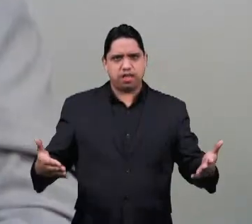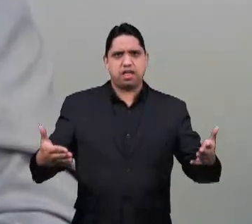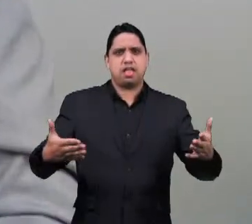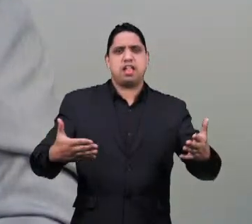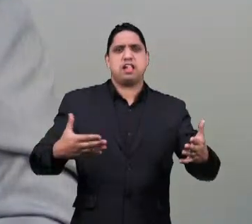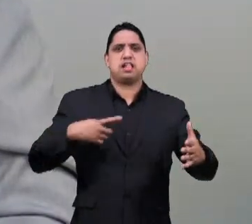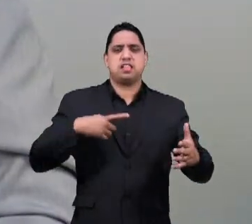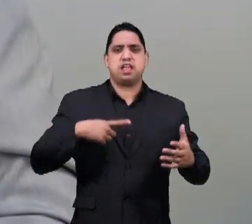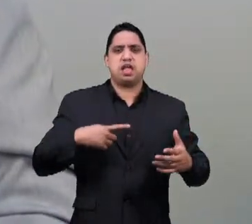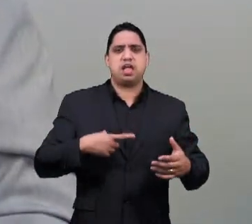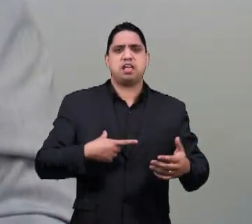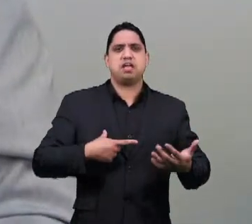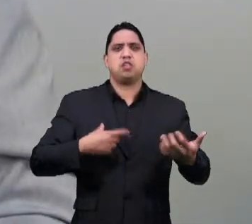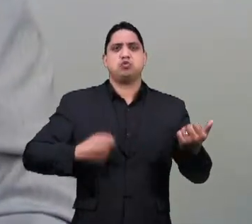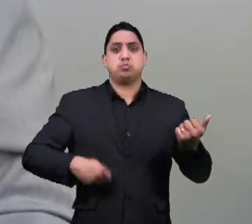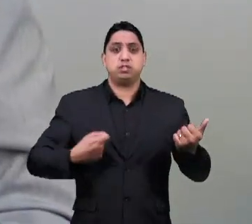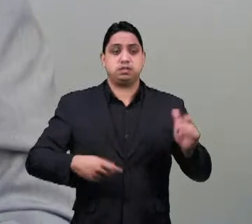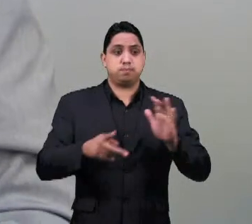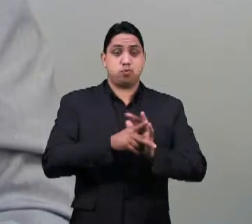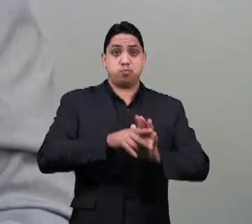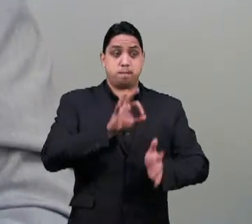Polícia Militar estava lá,